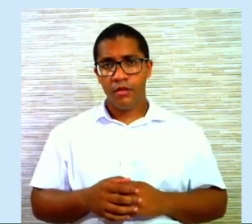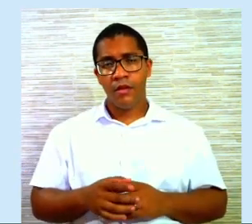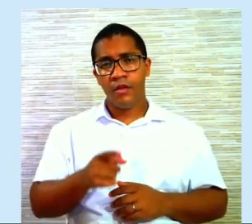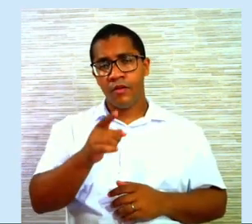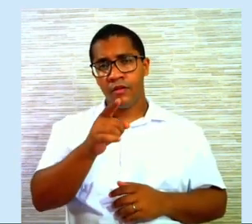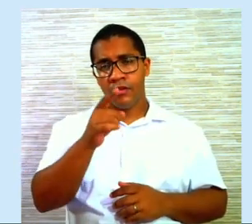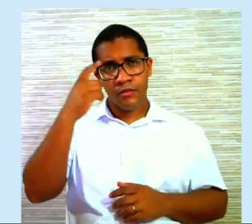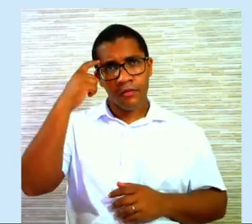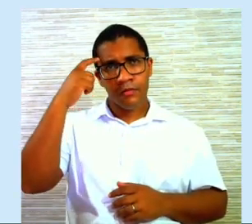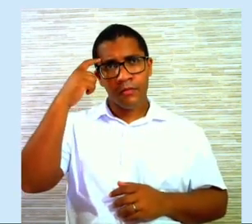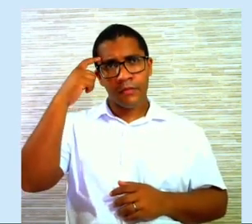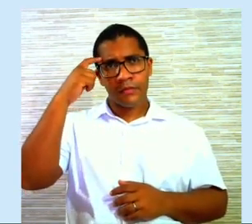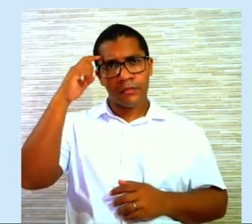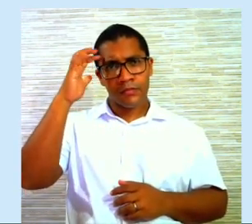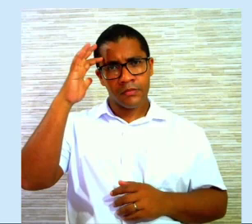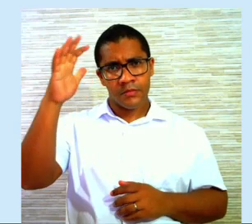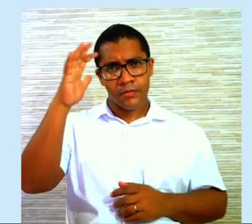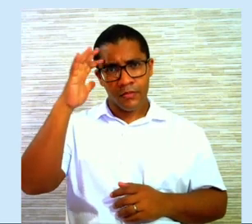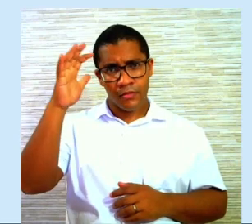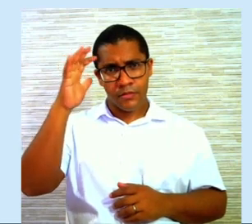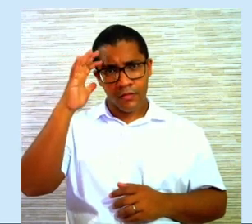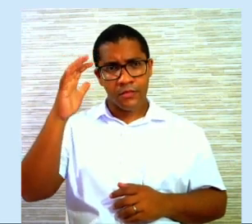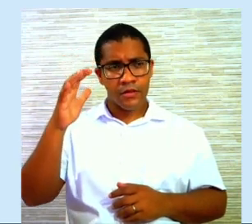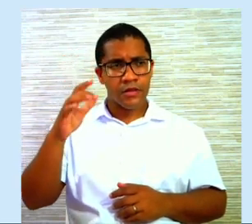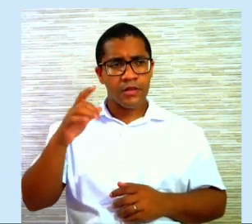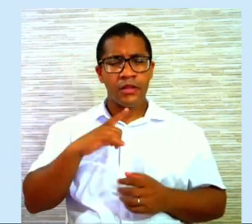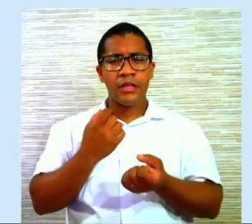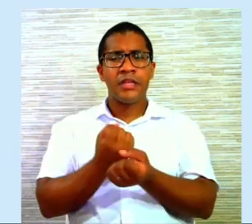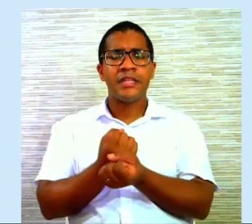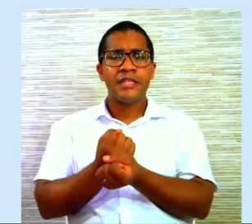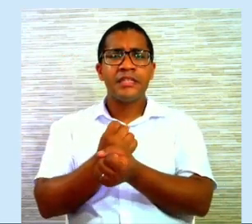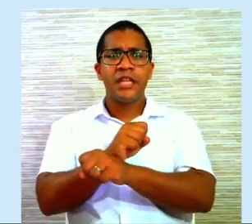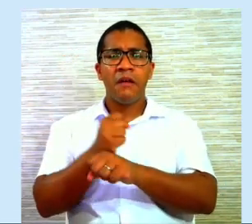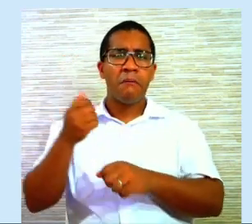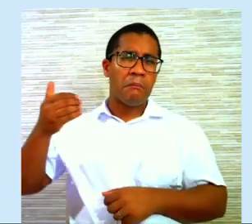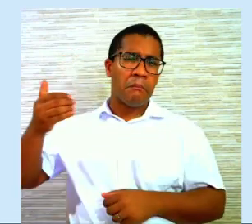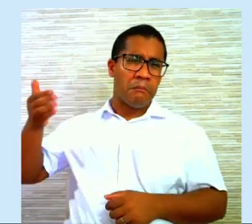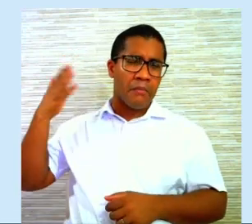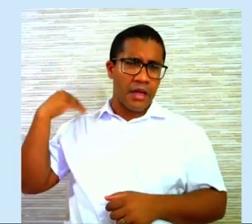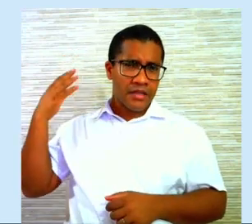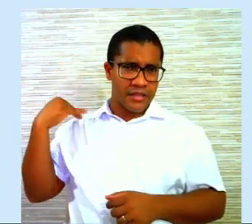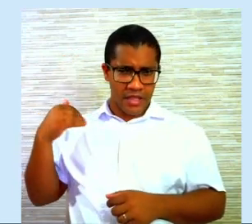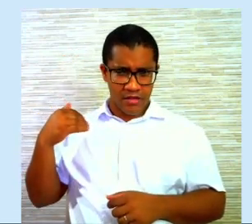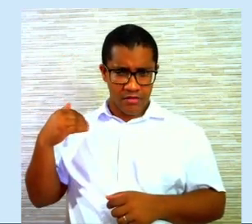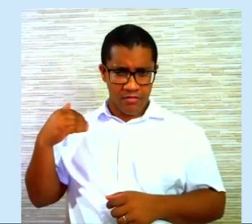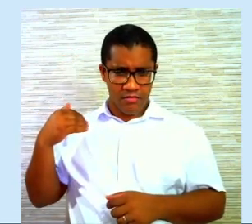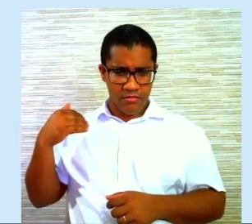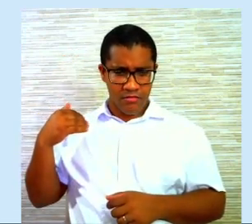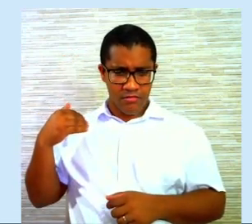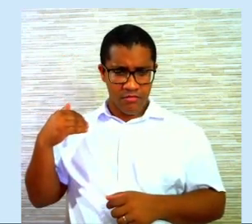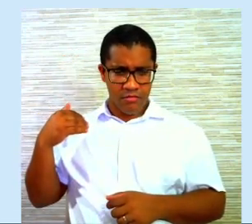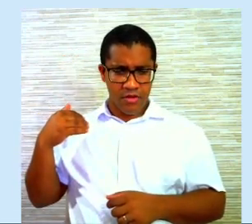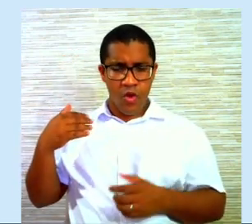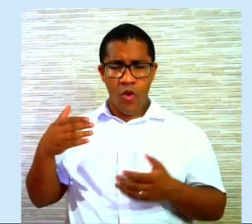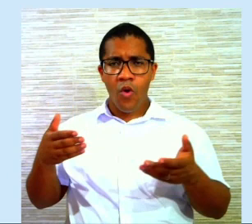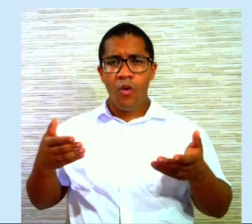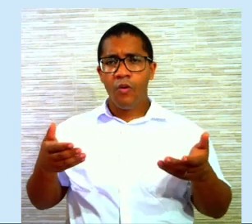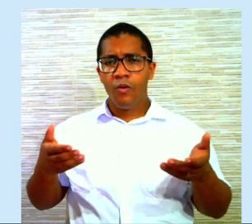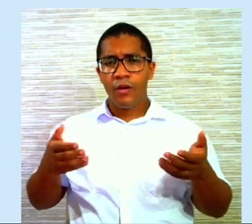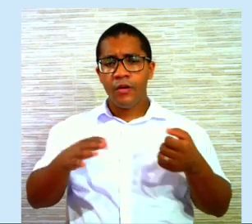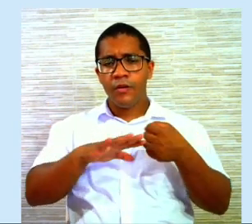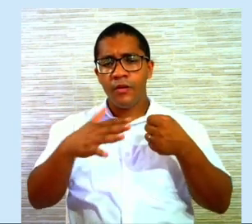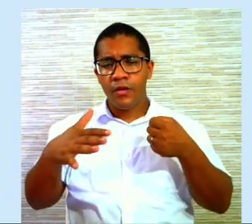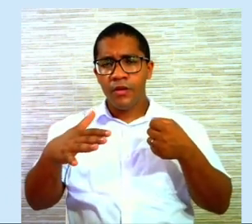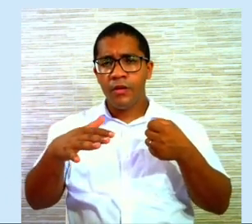Então, aí vocês vão ter. Então, como ocorre? Será que a escravidão na antiguidade era a mesma escravidão simplesmente